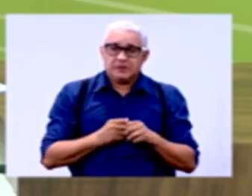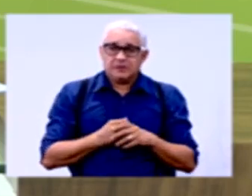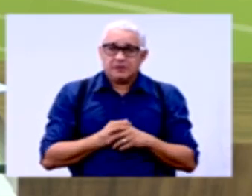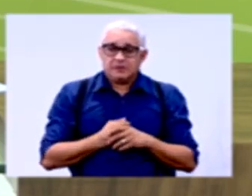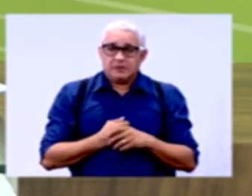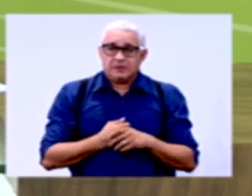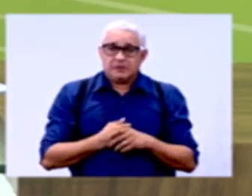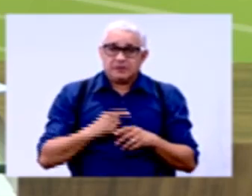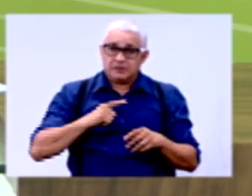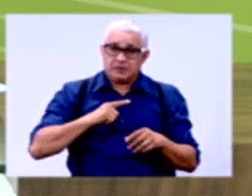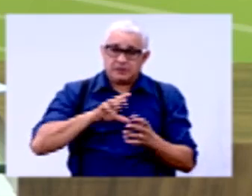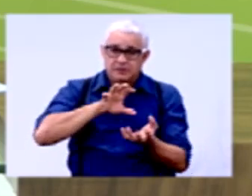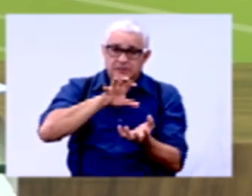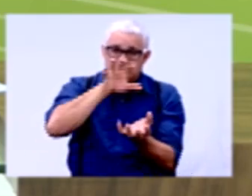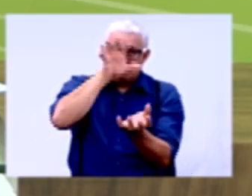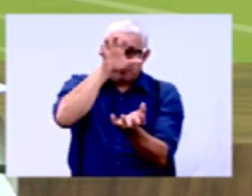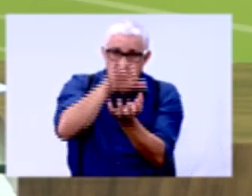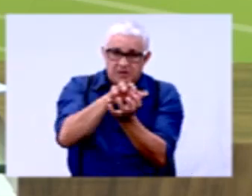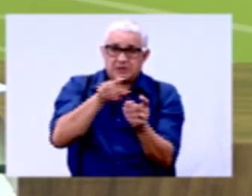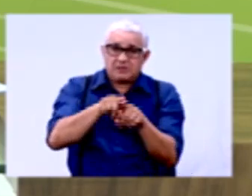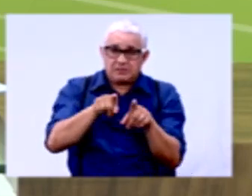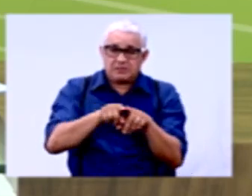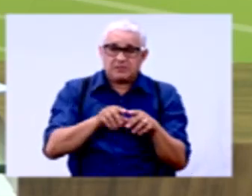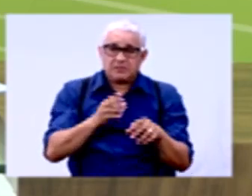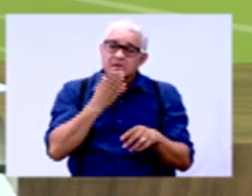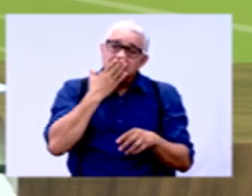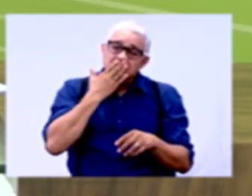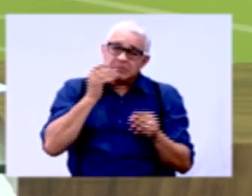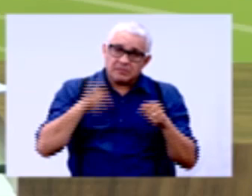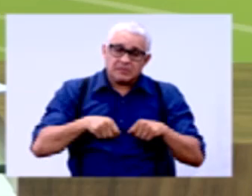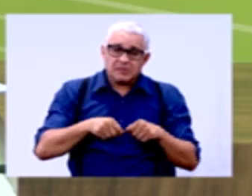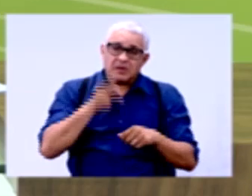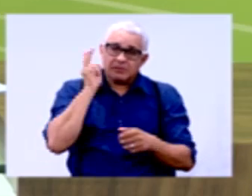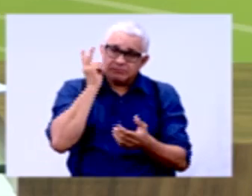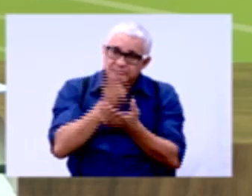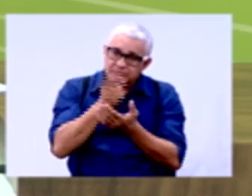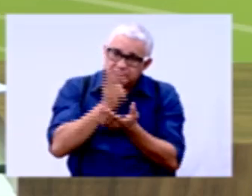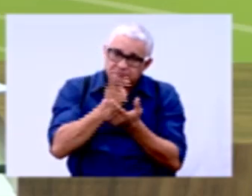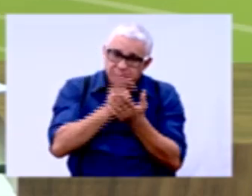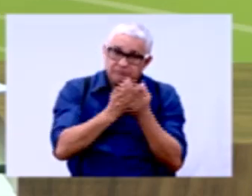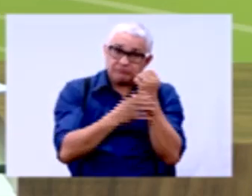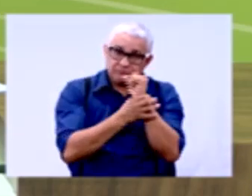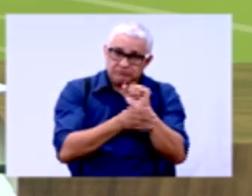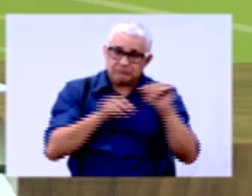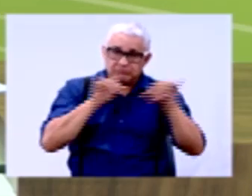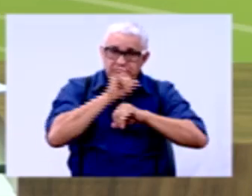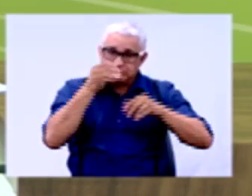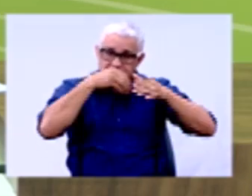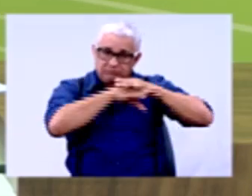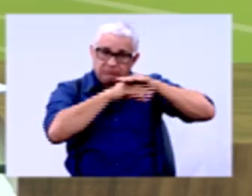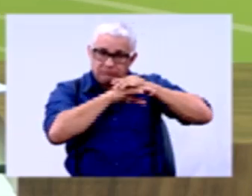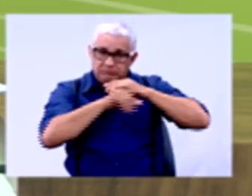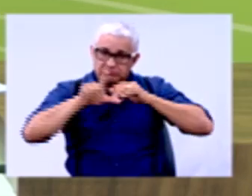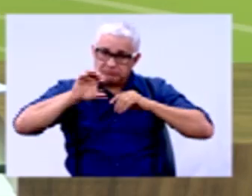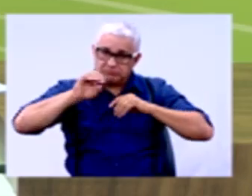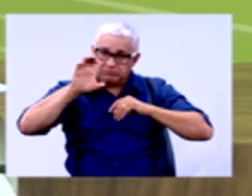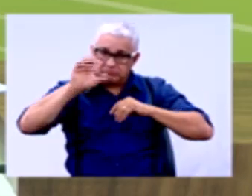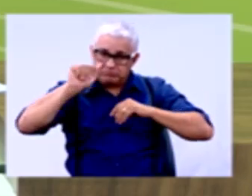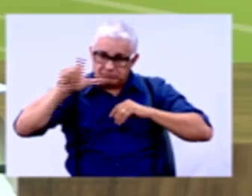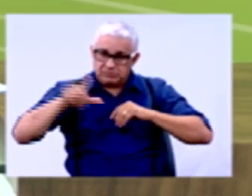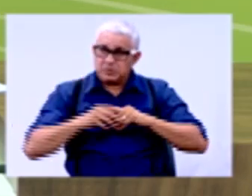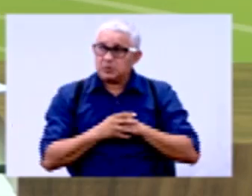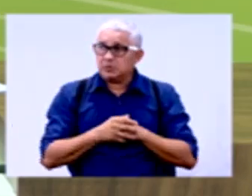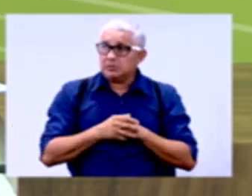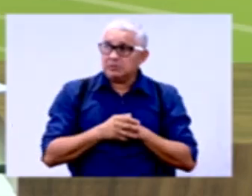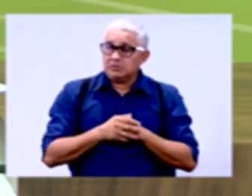uma criptografia, existe uma forma de manter segura essas informações que vão ser armazenadas locais, tá?